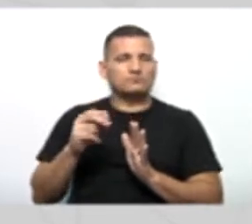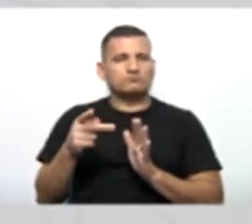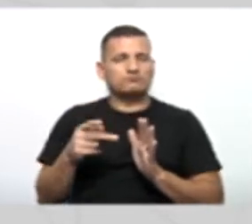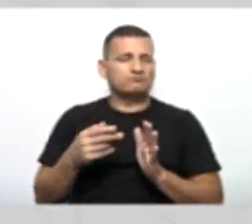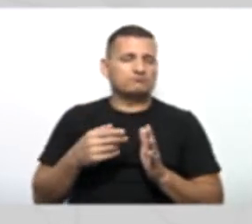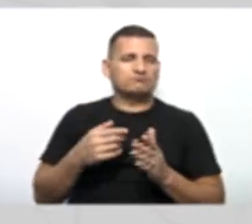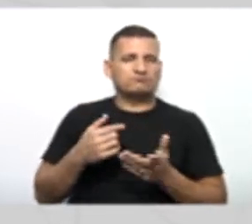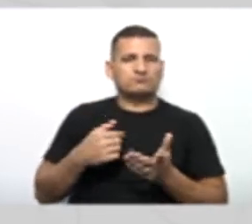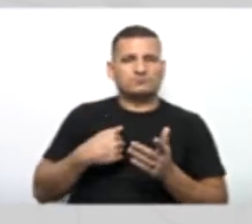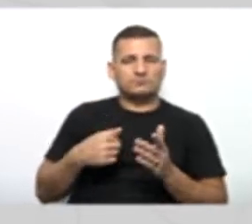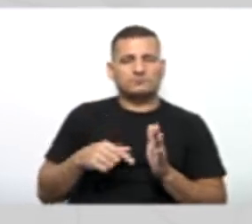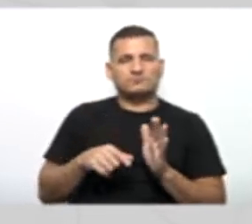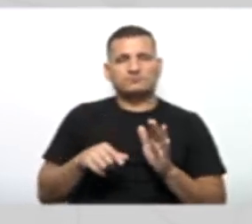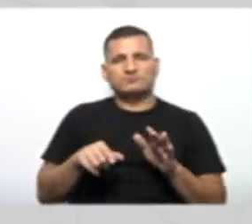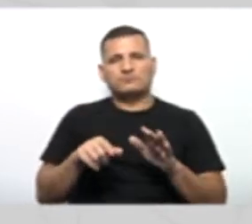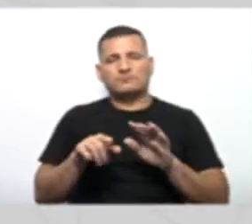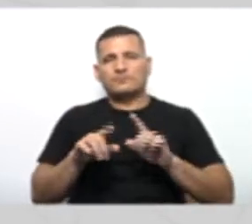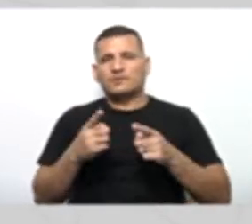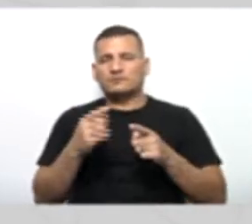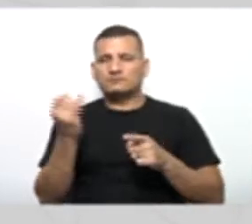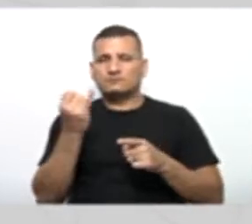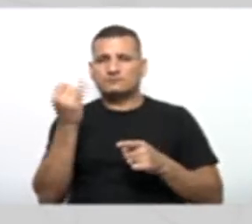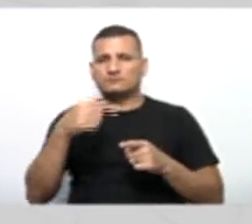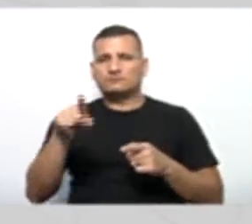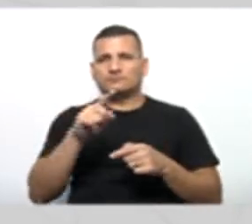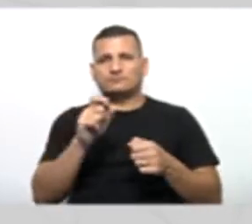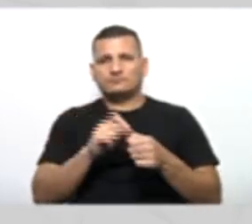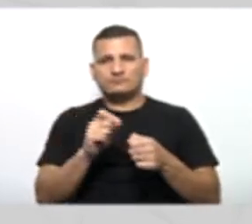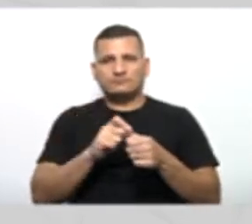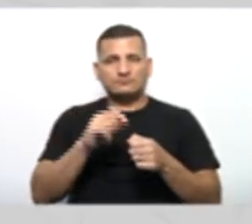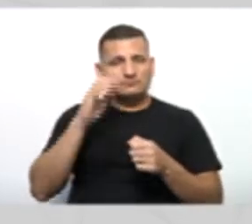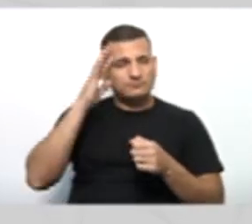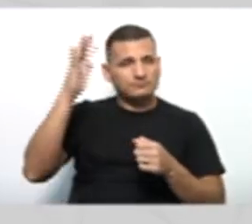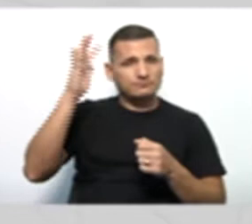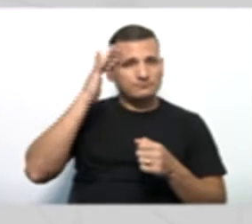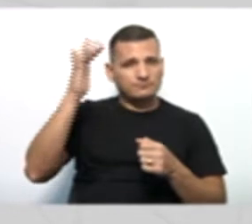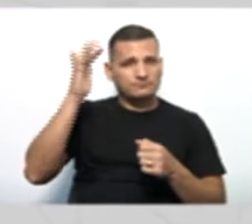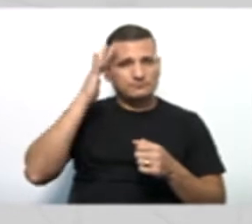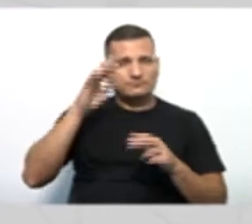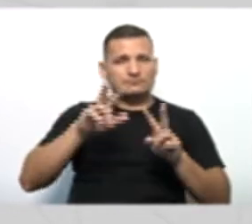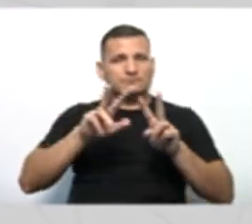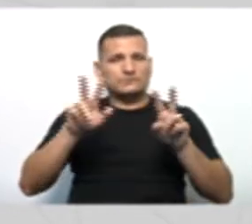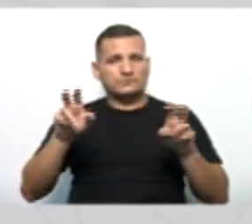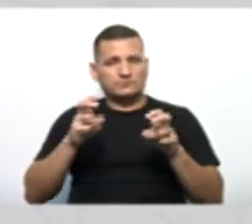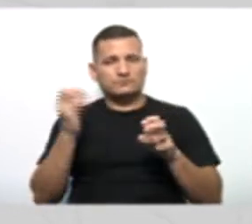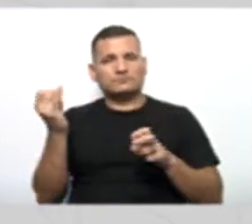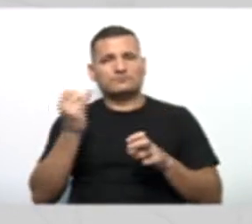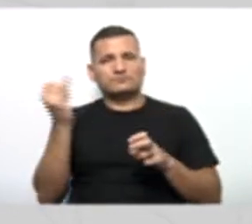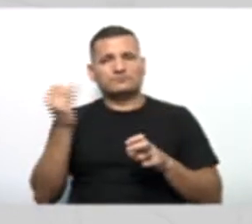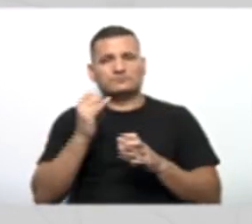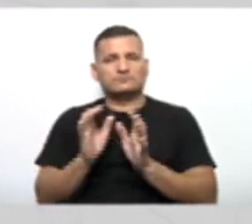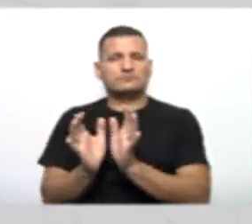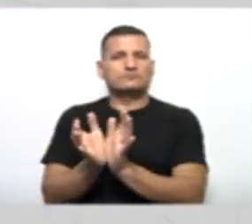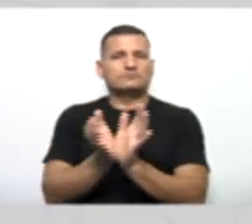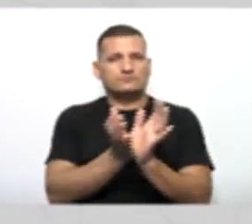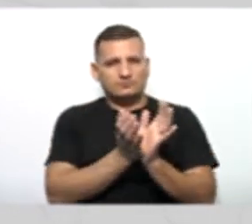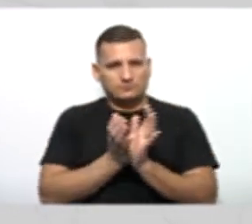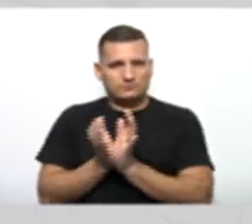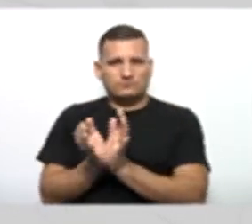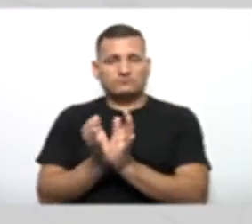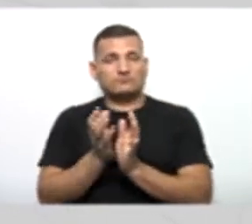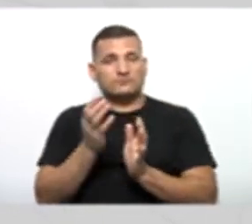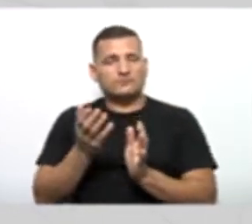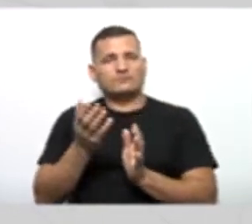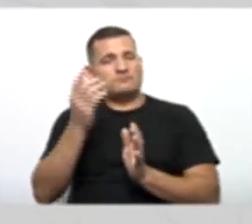instituição que eu estejam então é importante que vocês façam essa reflexão sobre a importância coletiva vamos